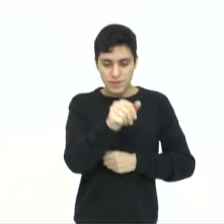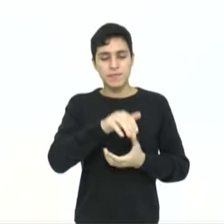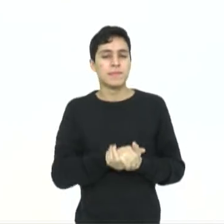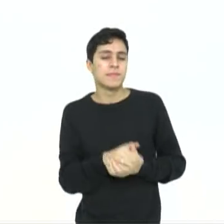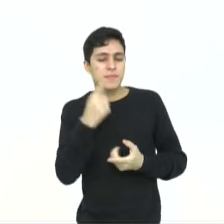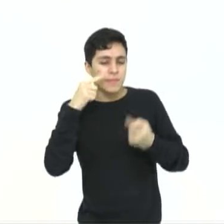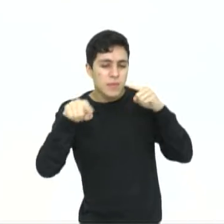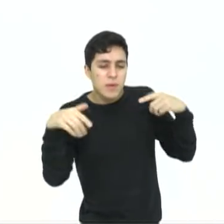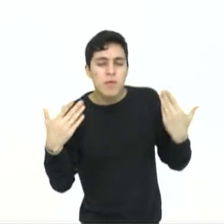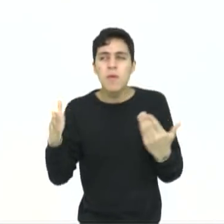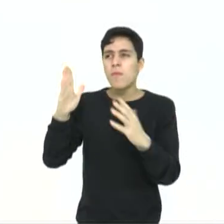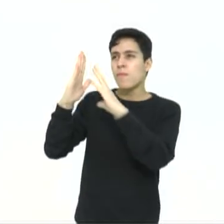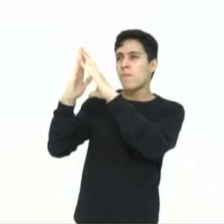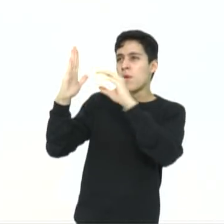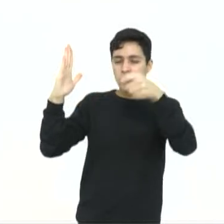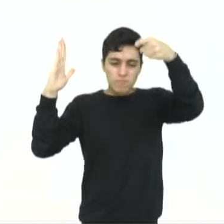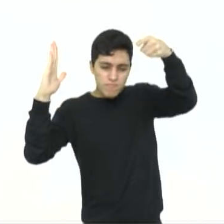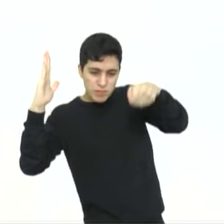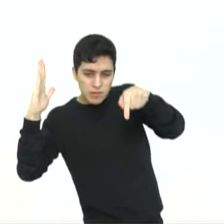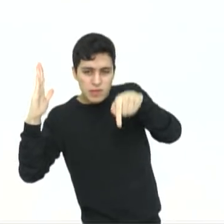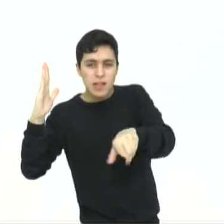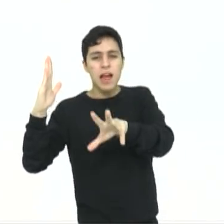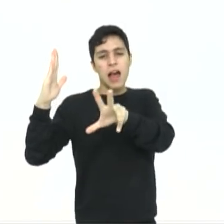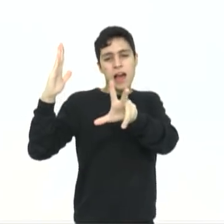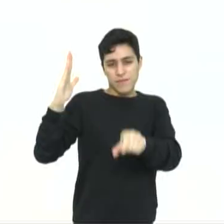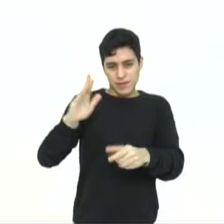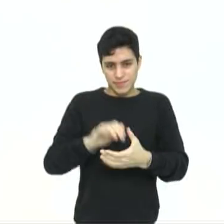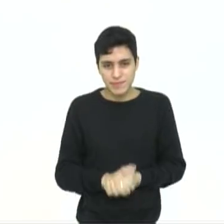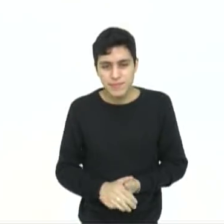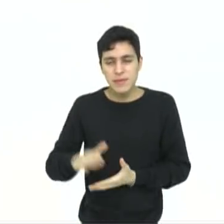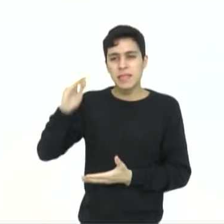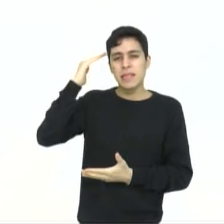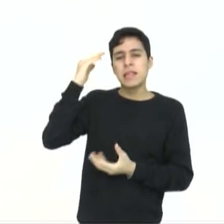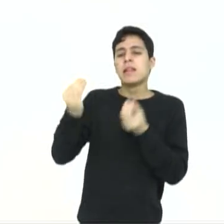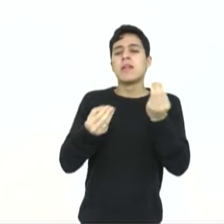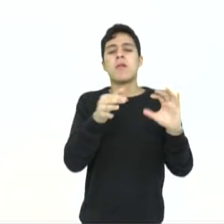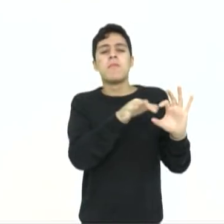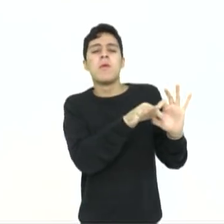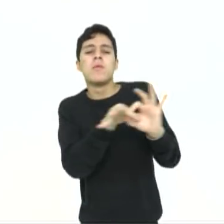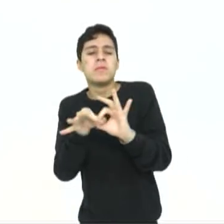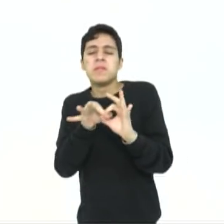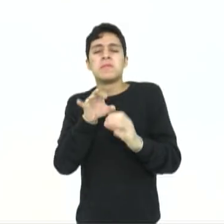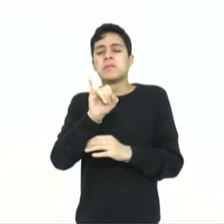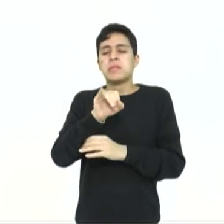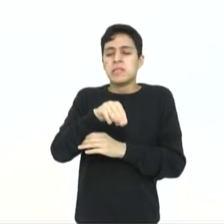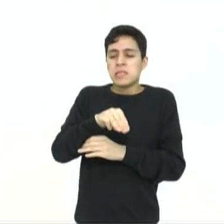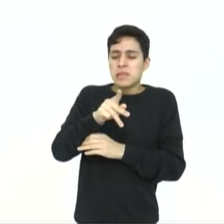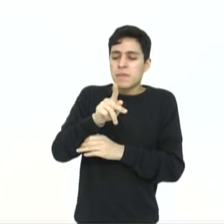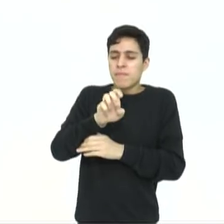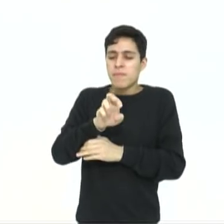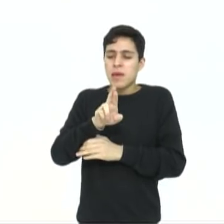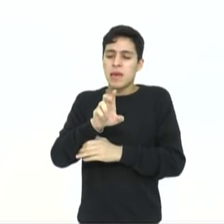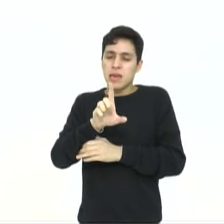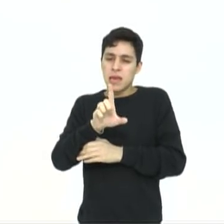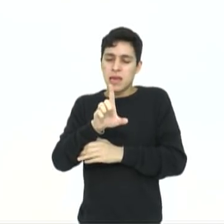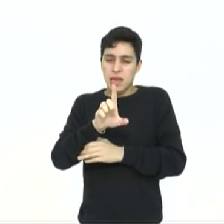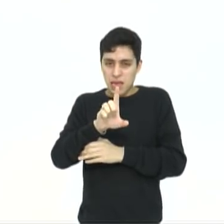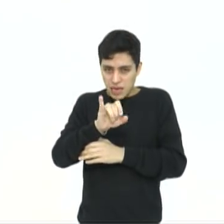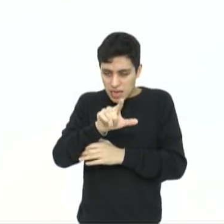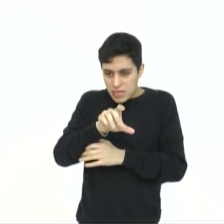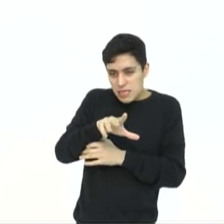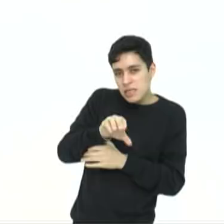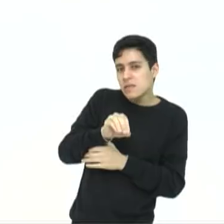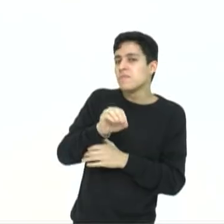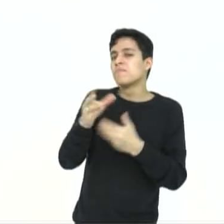imperialista europeu no continente africano e entender o imperialismo no contexto do século XIX, justificado pela ciência positivista